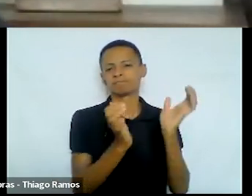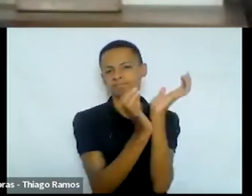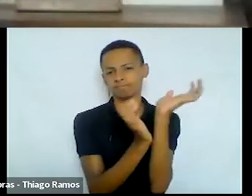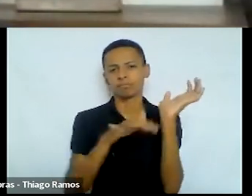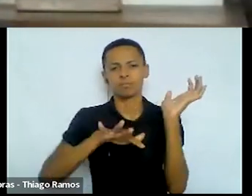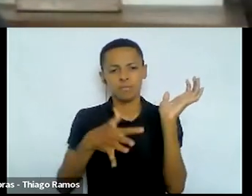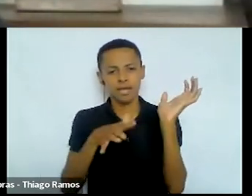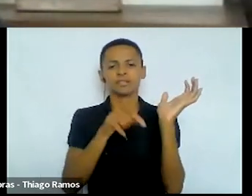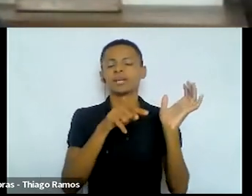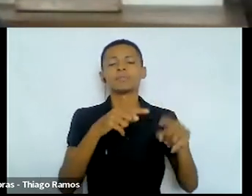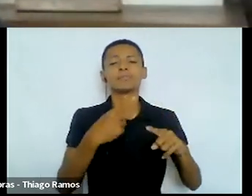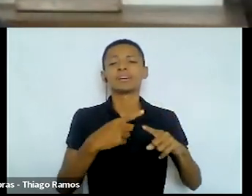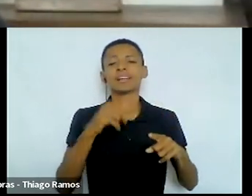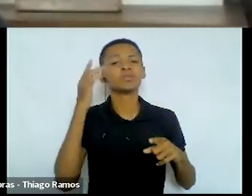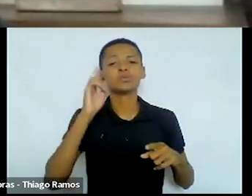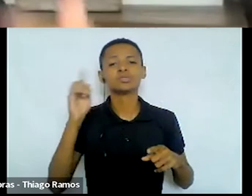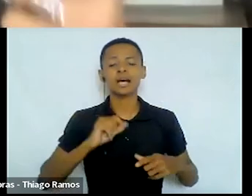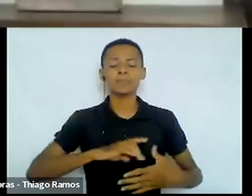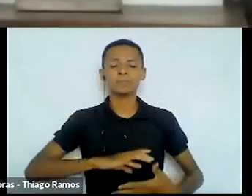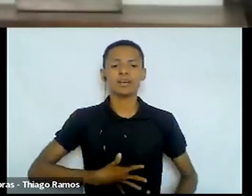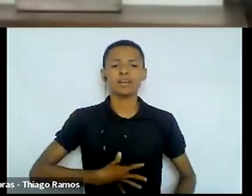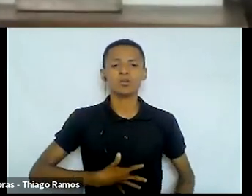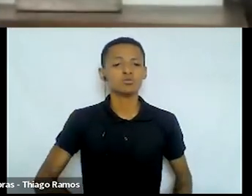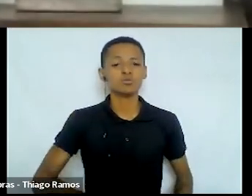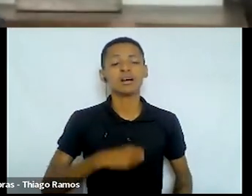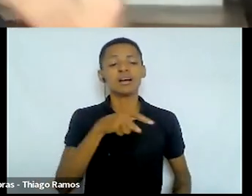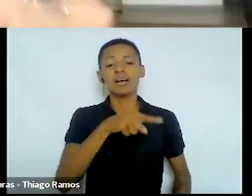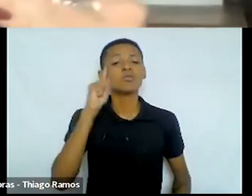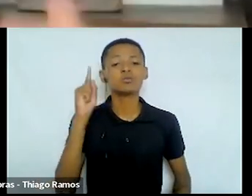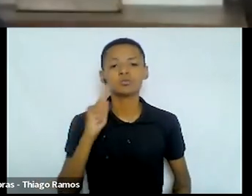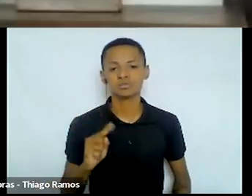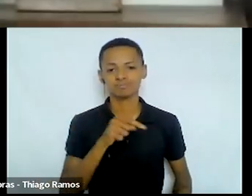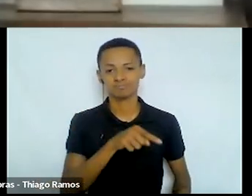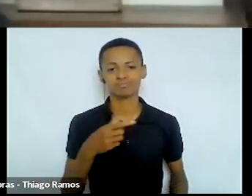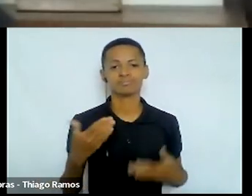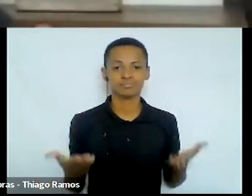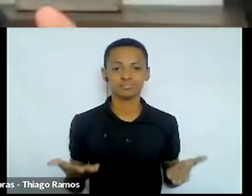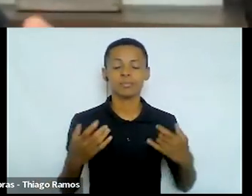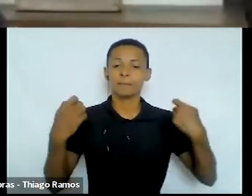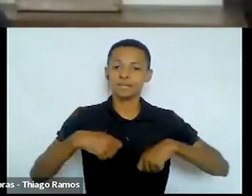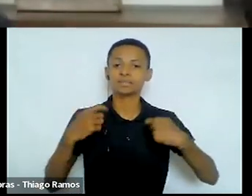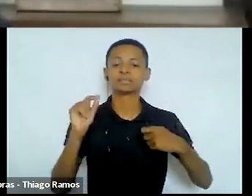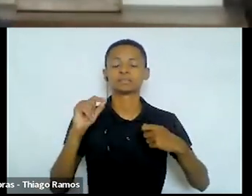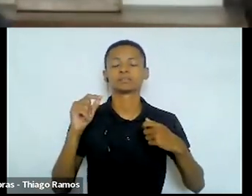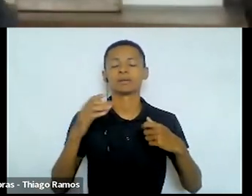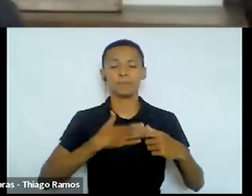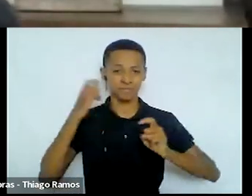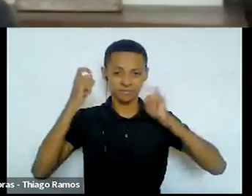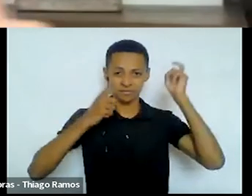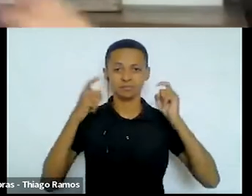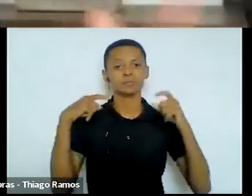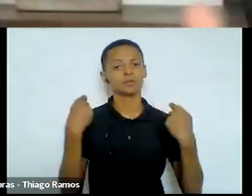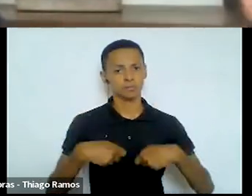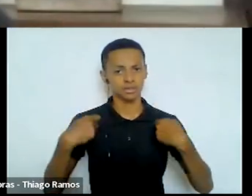que é a situação do aborto e das mulheres que abortam no Brasil. Ela não entende. Então, a minha preocupação é, acho que a gente tem que abrir